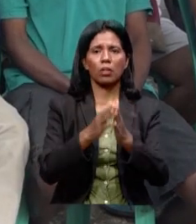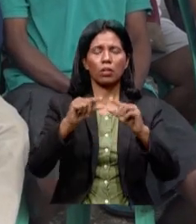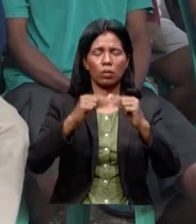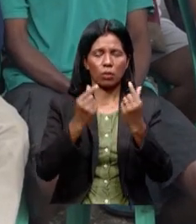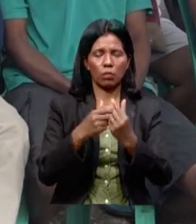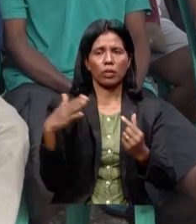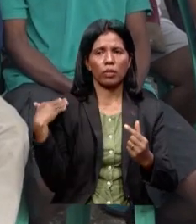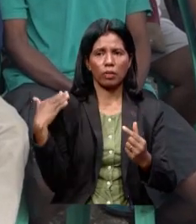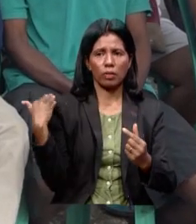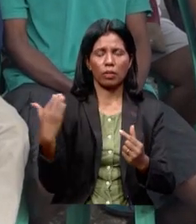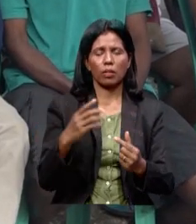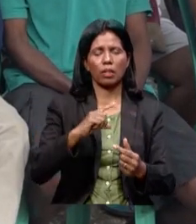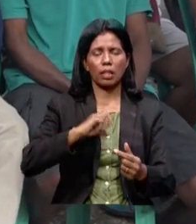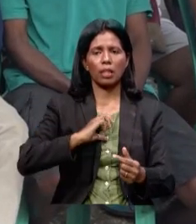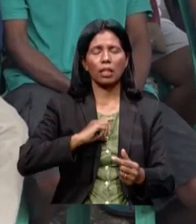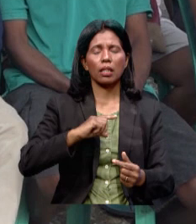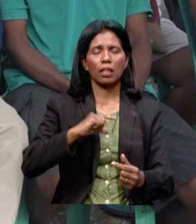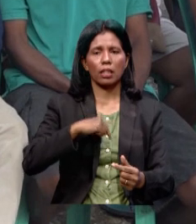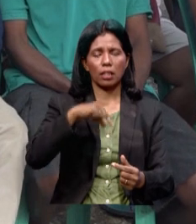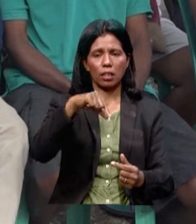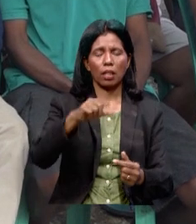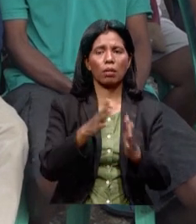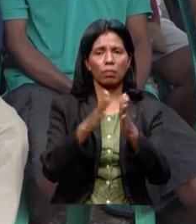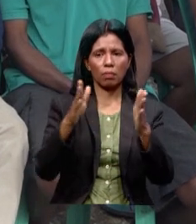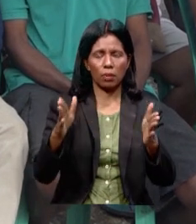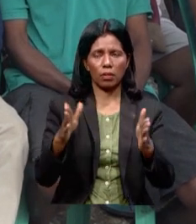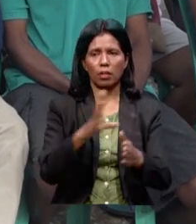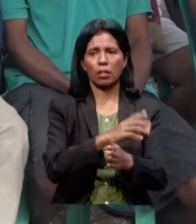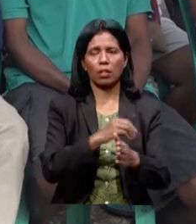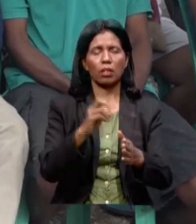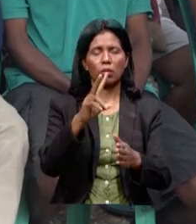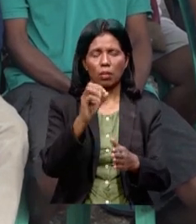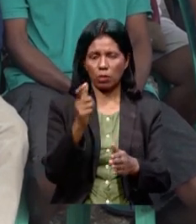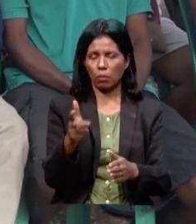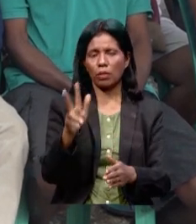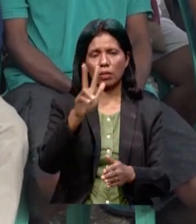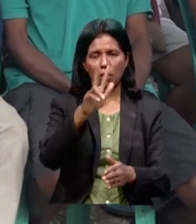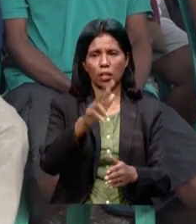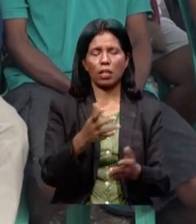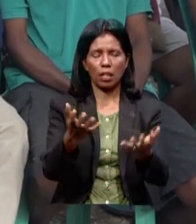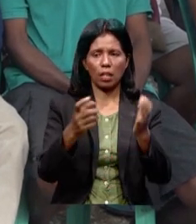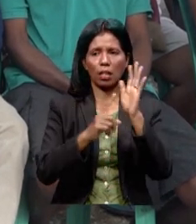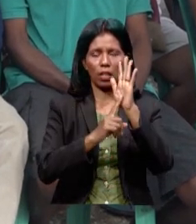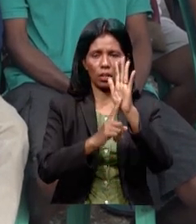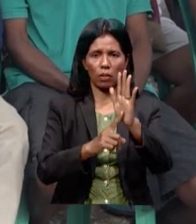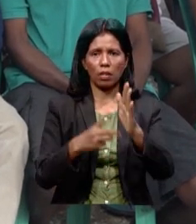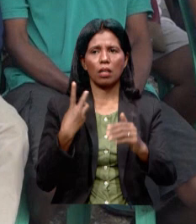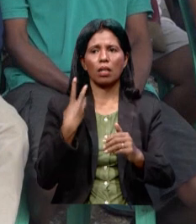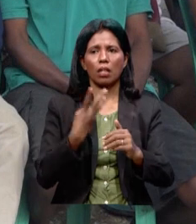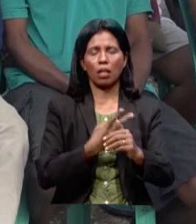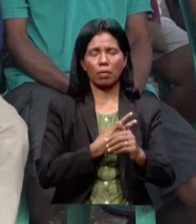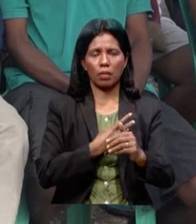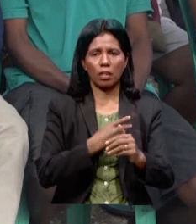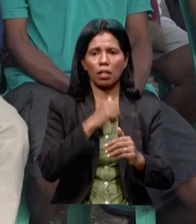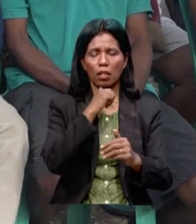Juventude Resistência Quintal Bot, ba vitória Partido CNRT 2023. A carcato amnia,